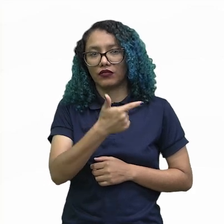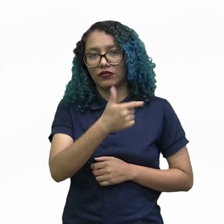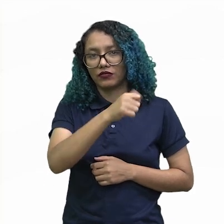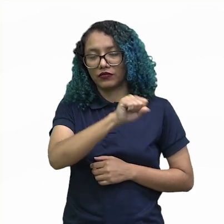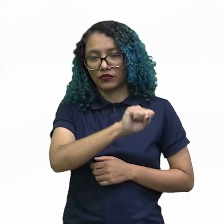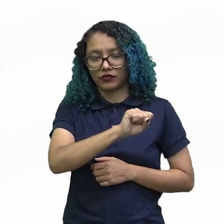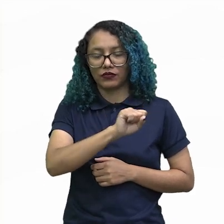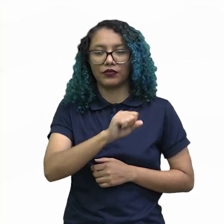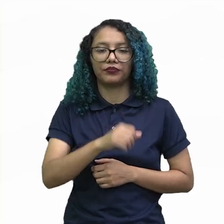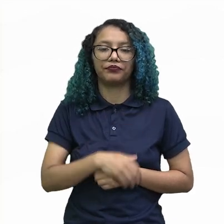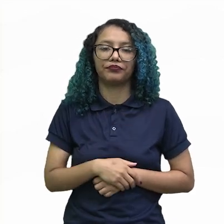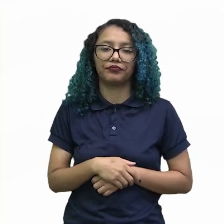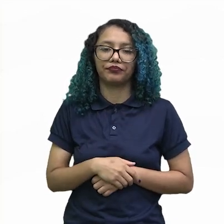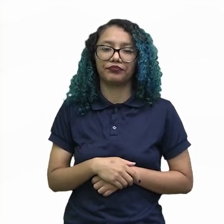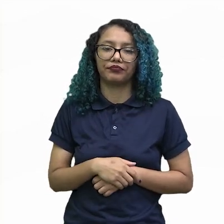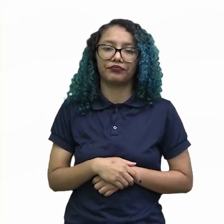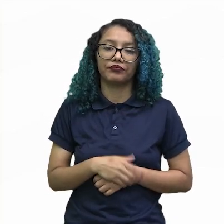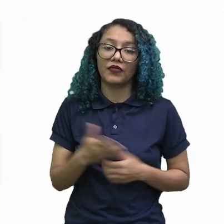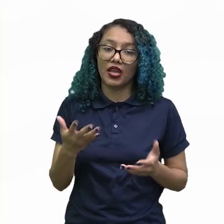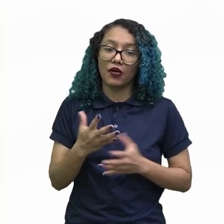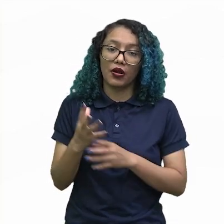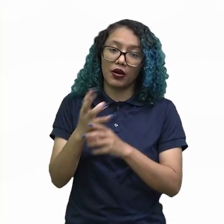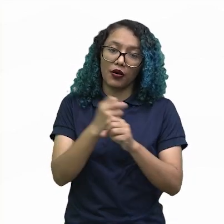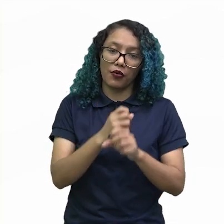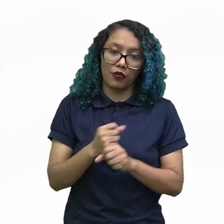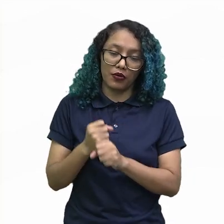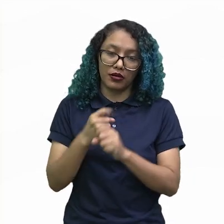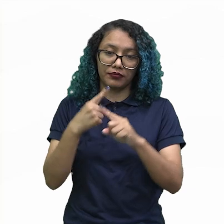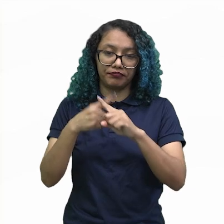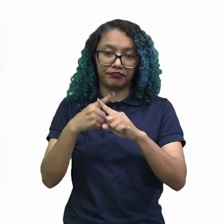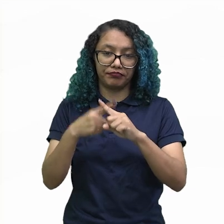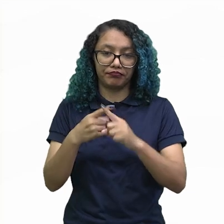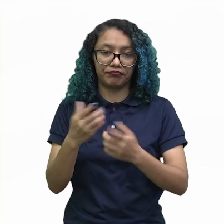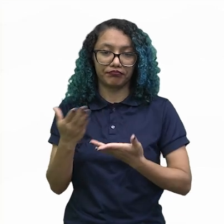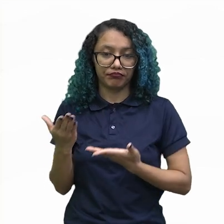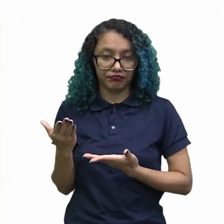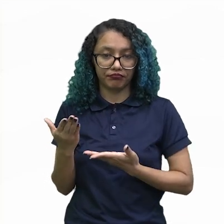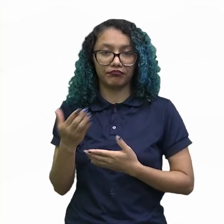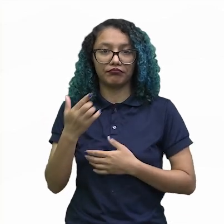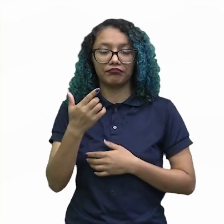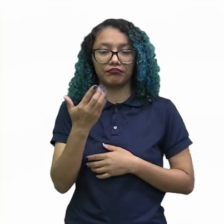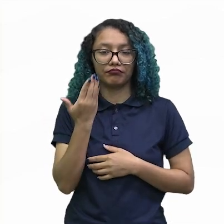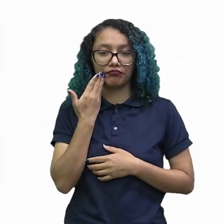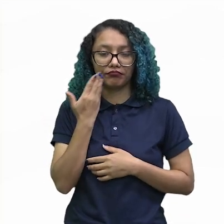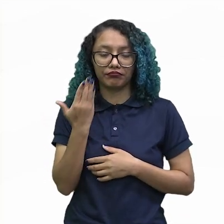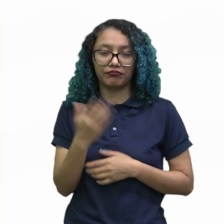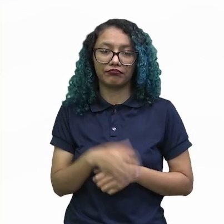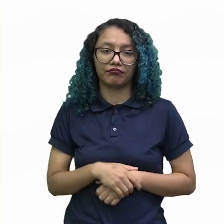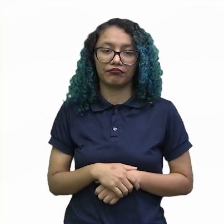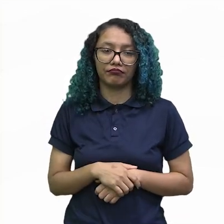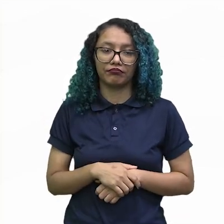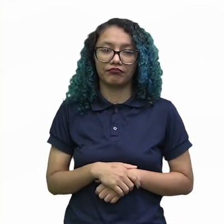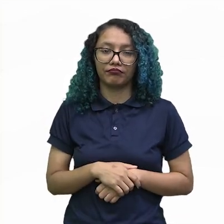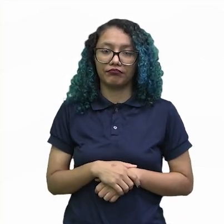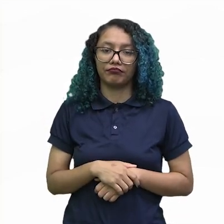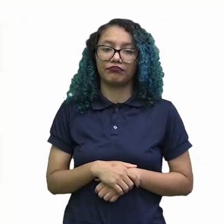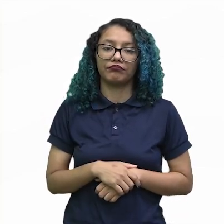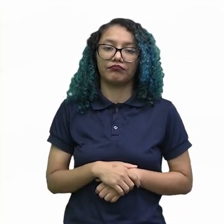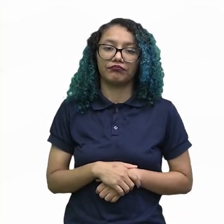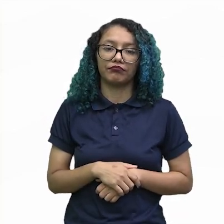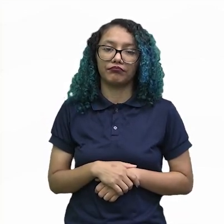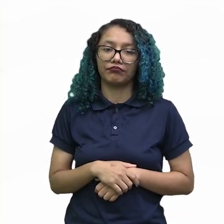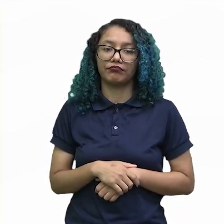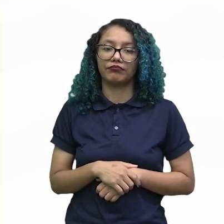1,404.928. E, finalmente, ao realizarmos esse produto entre esses 2 fatores, a gente vai